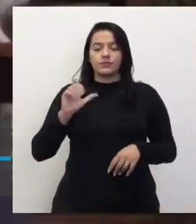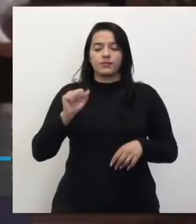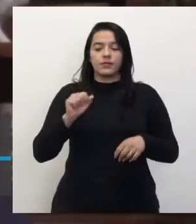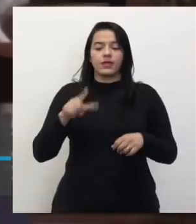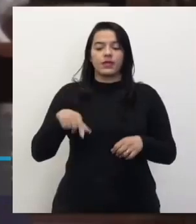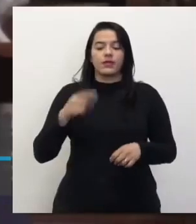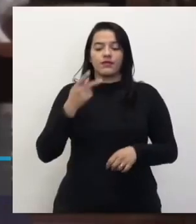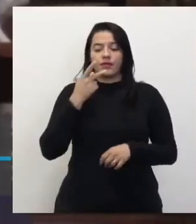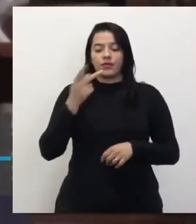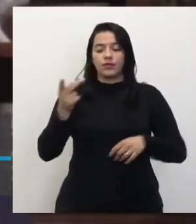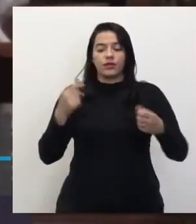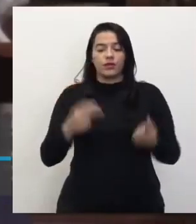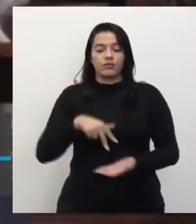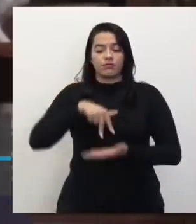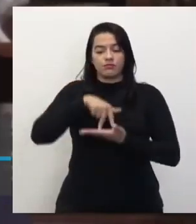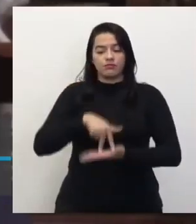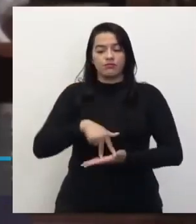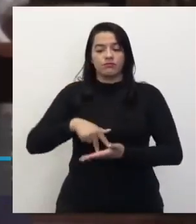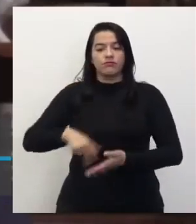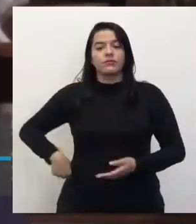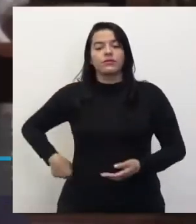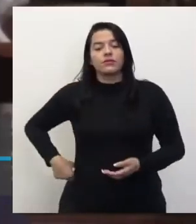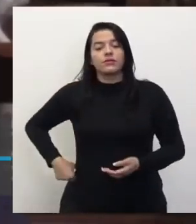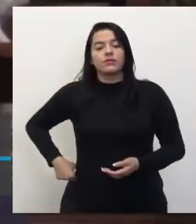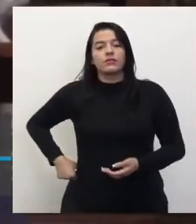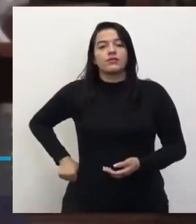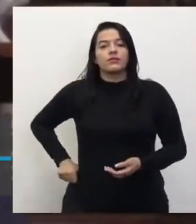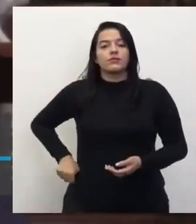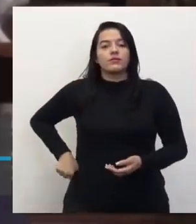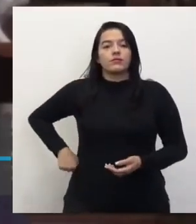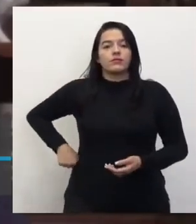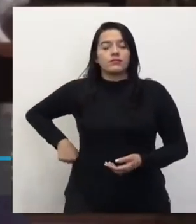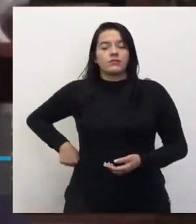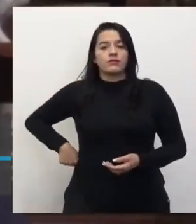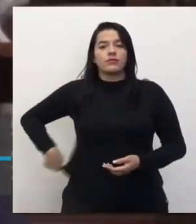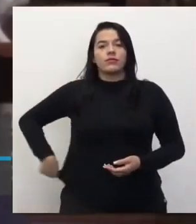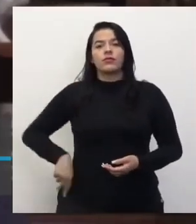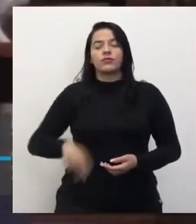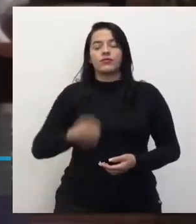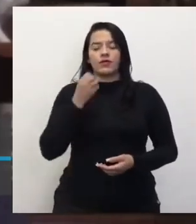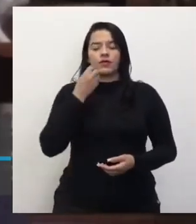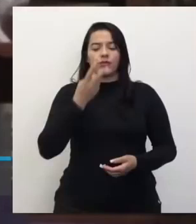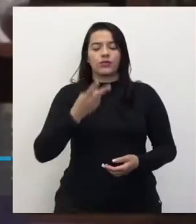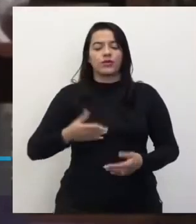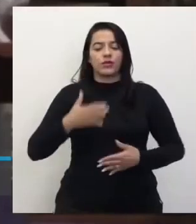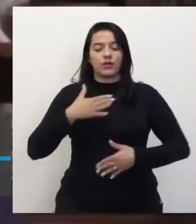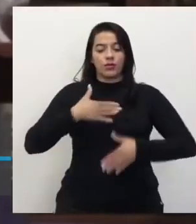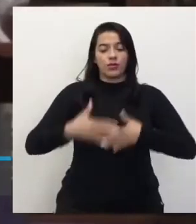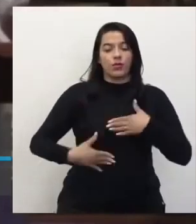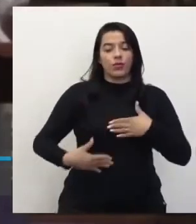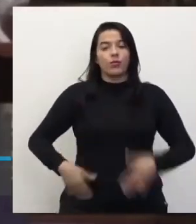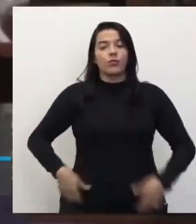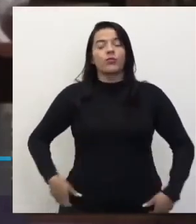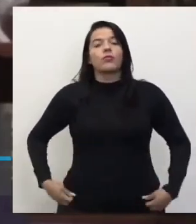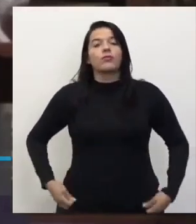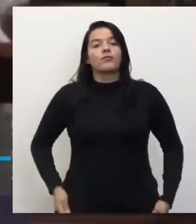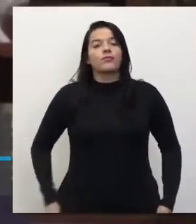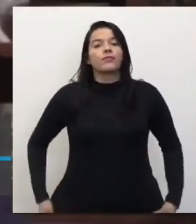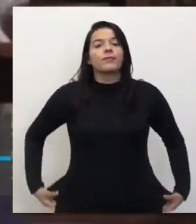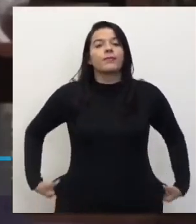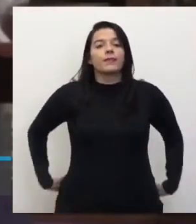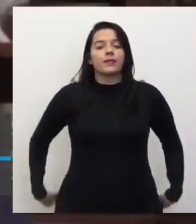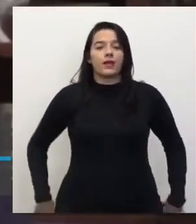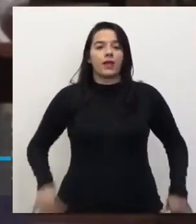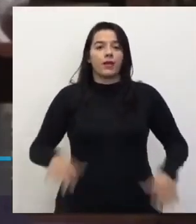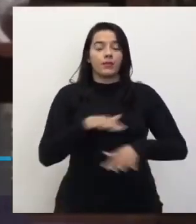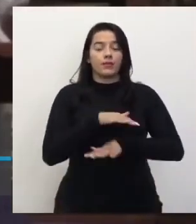para sustentar, né? Muita gente aqui colocando sobre sustentação do corpo, a parte de movimentação, né? O Anthony